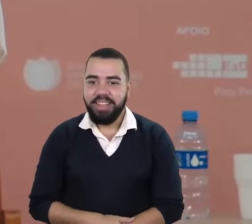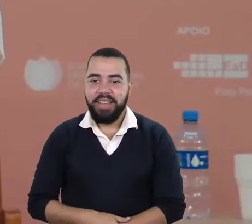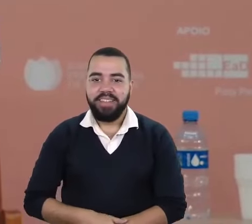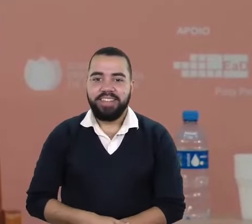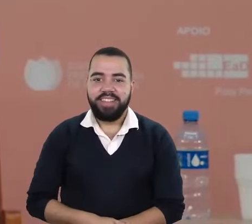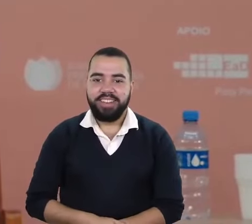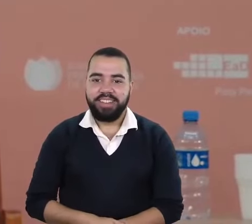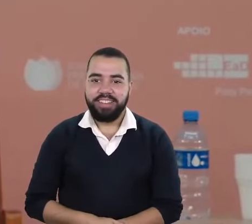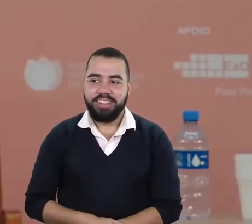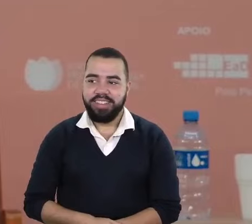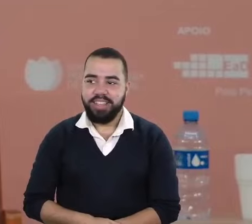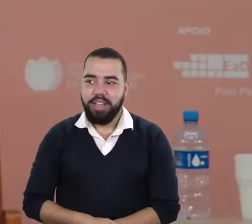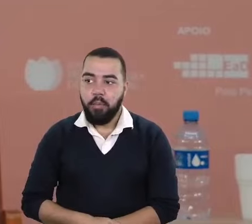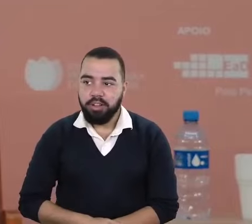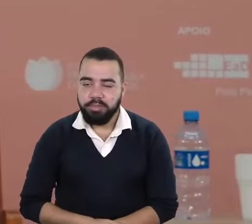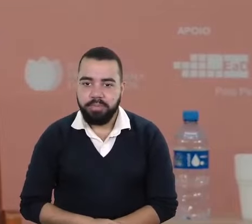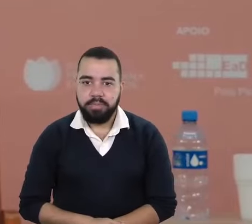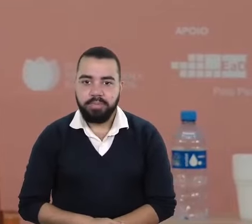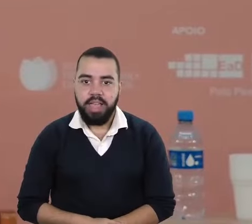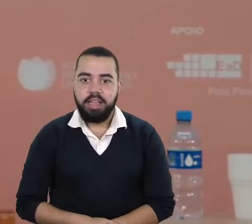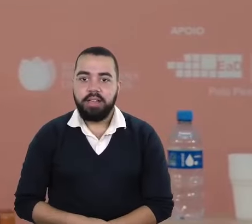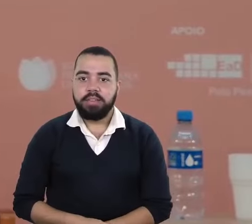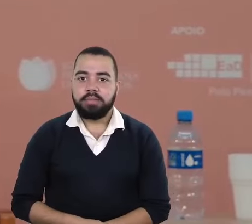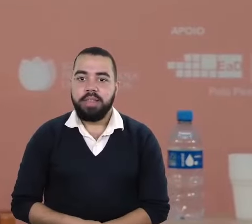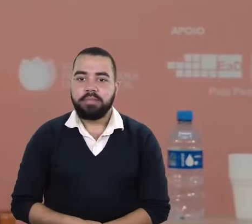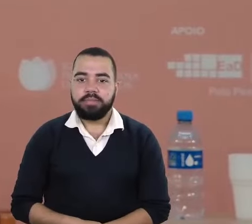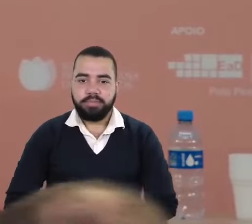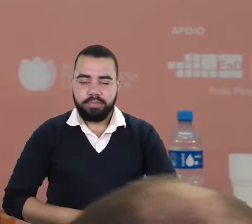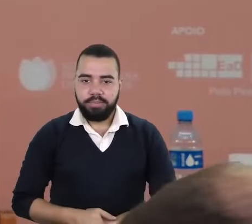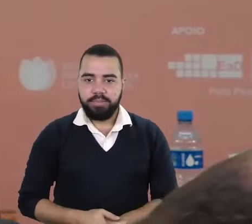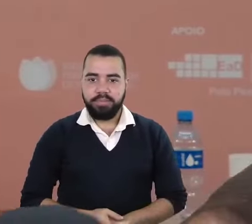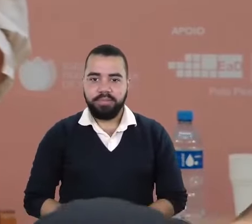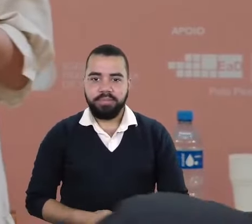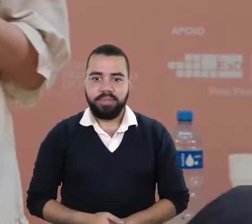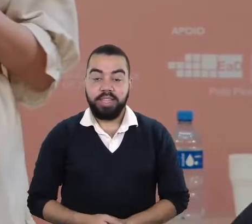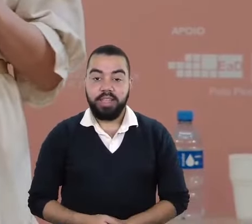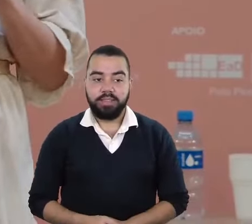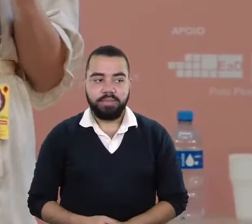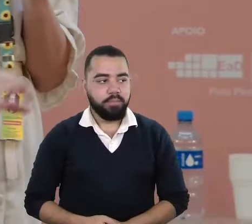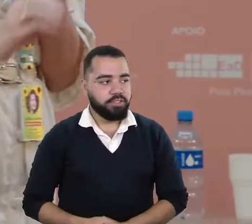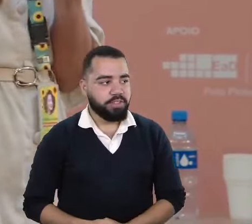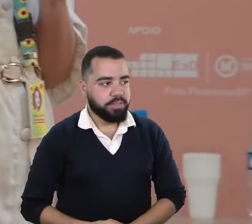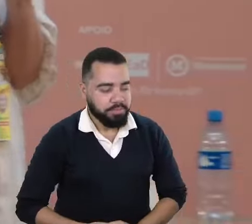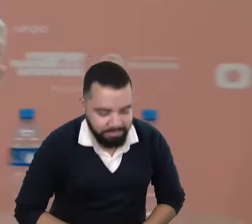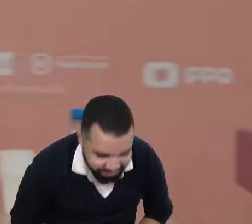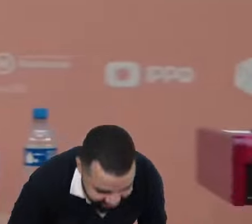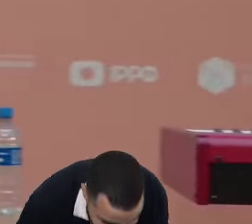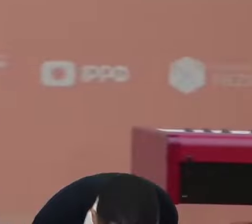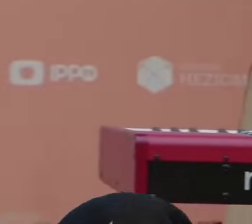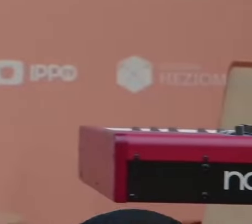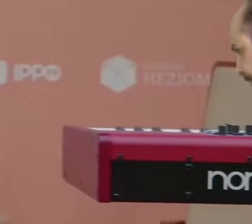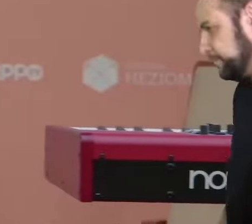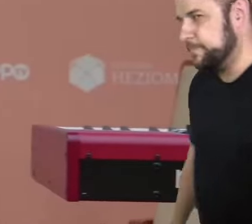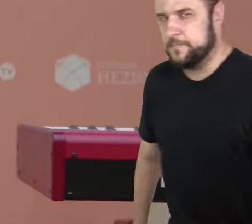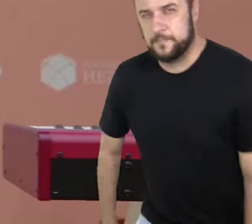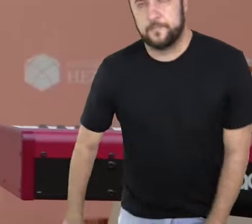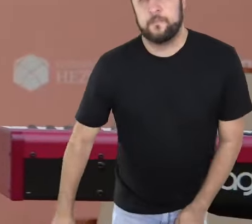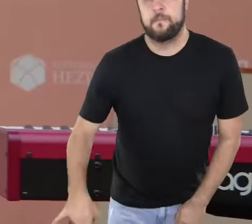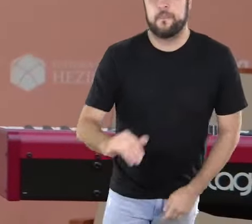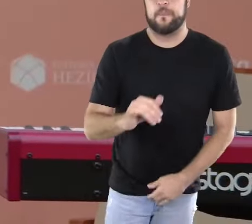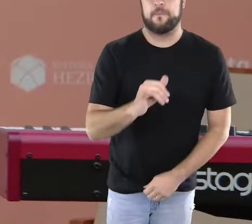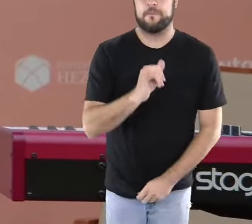tempo. Meu tempo já está finalizando, eu quero terminar aqui com vocês, dizendo que o amor lança